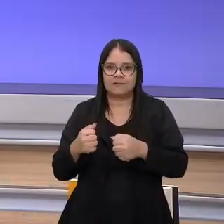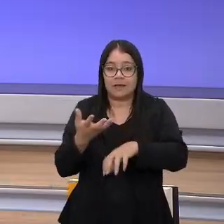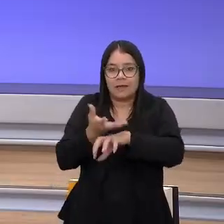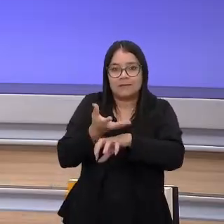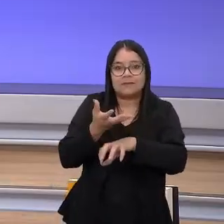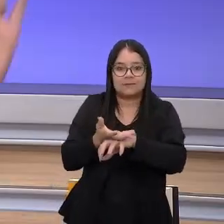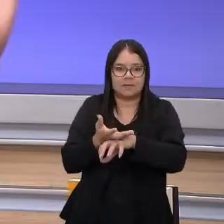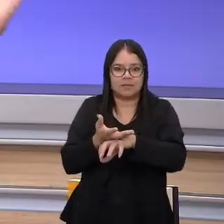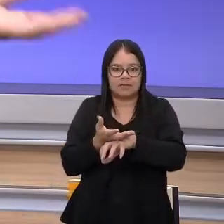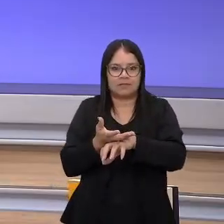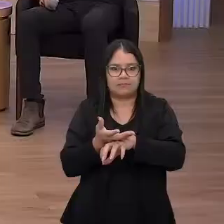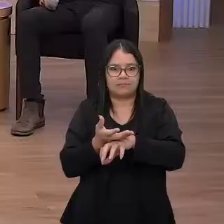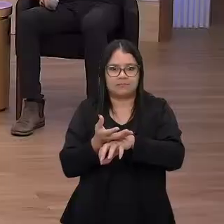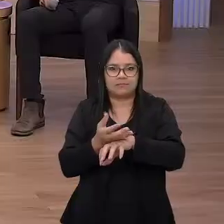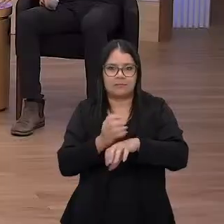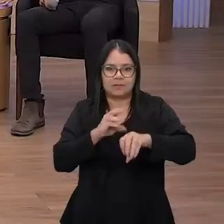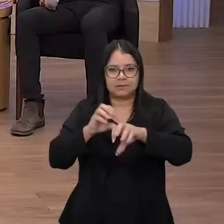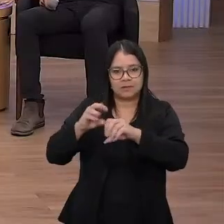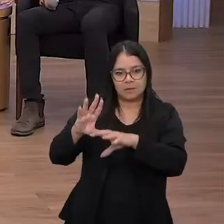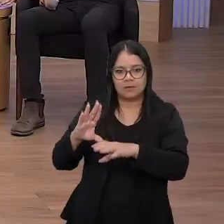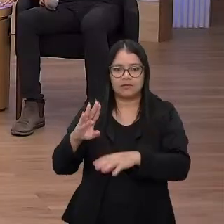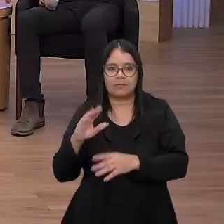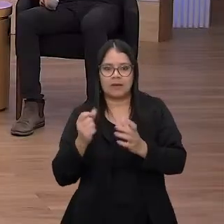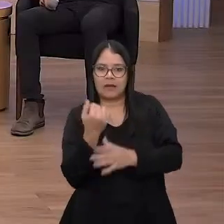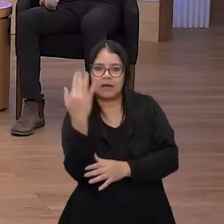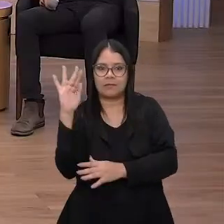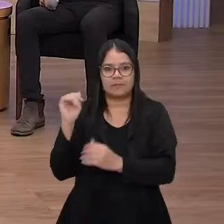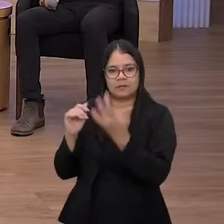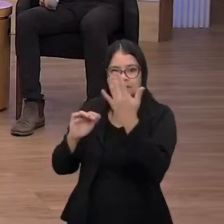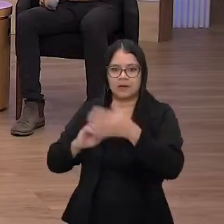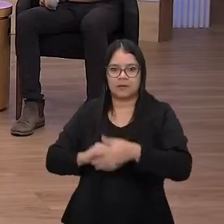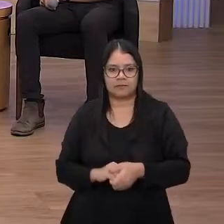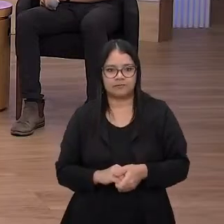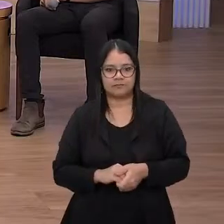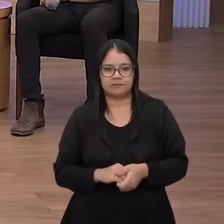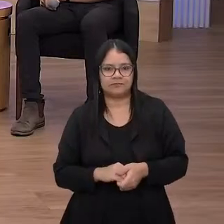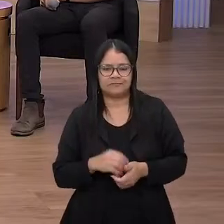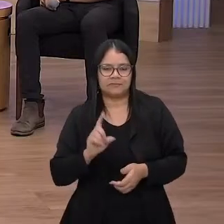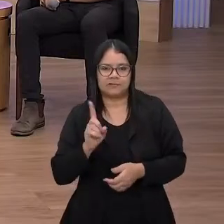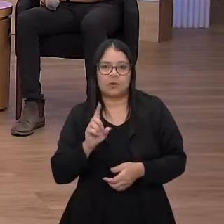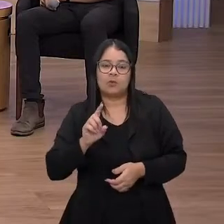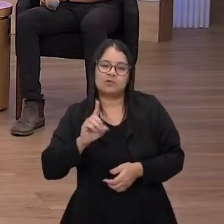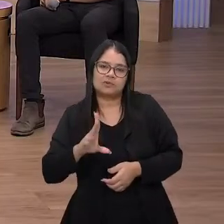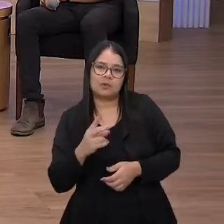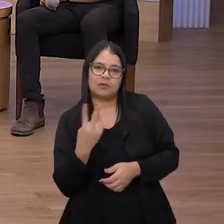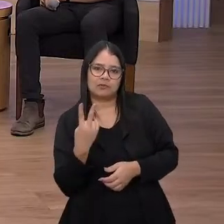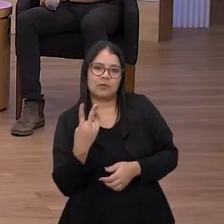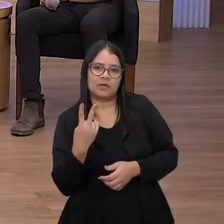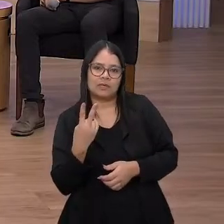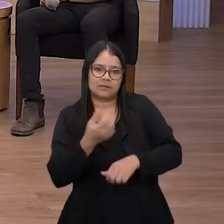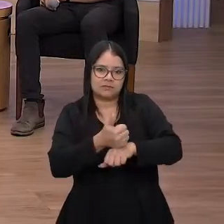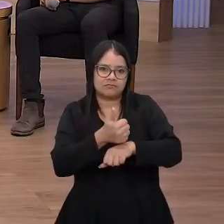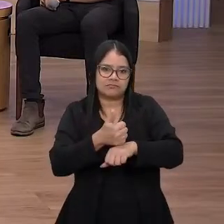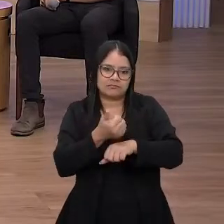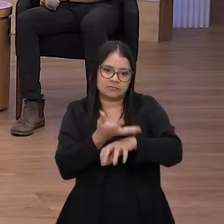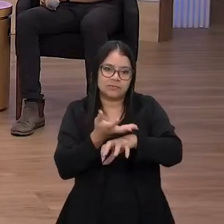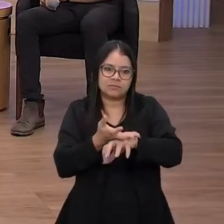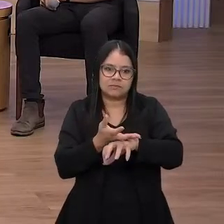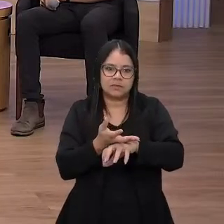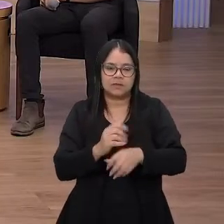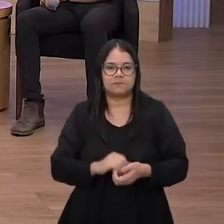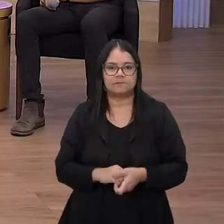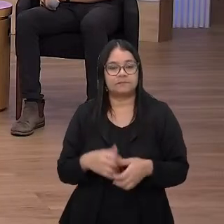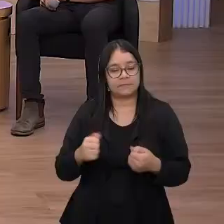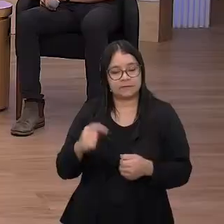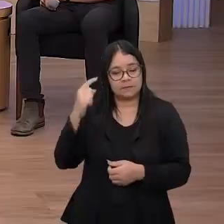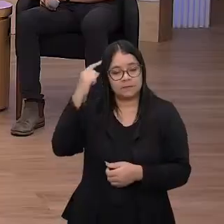educação ambiental, e não somente na ciência e na biologia, saber o que é. Então, acho também que algo para a gente também se pensar.